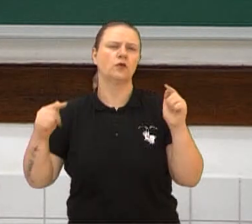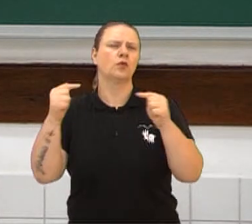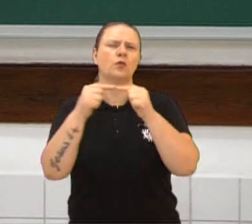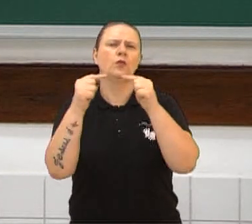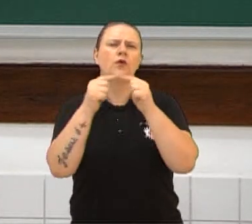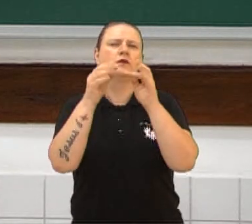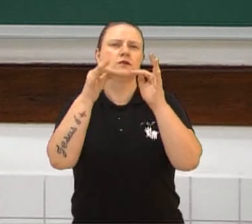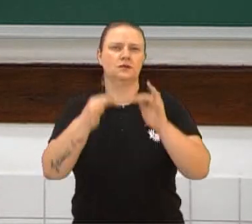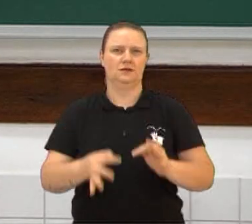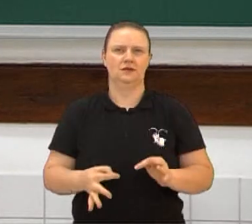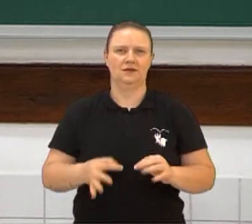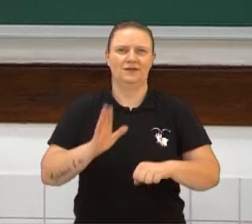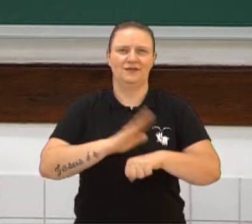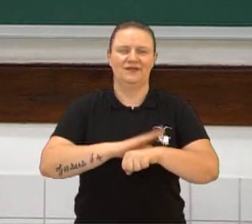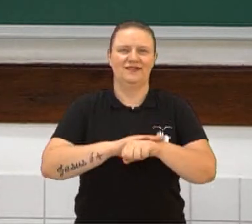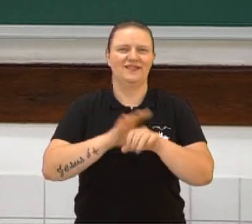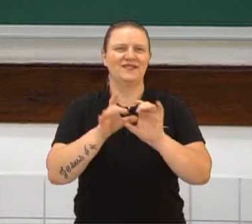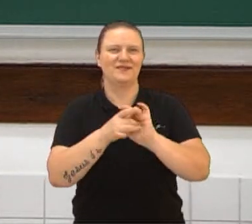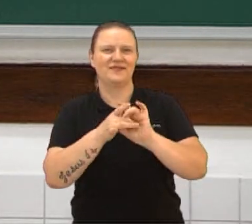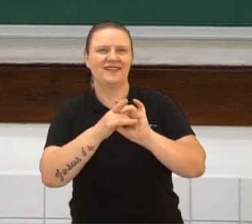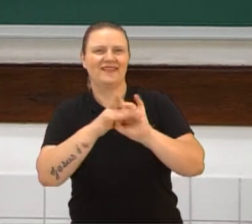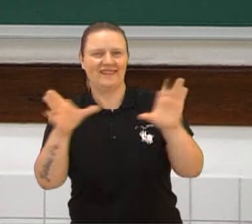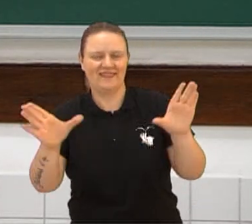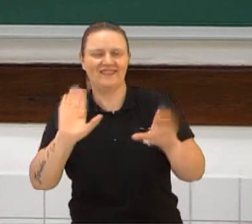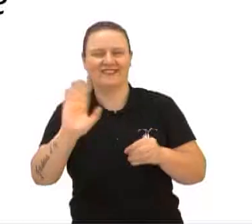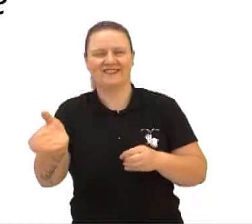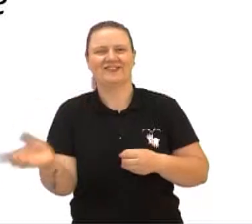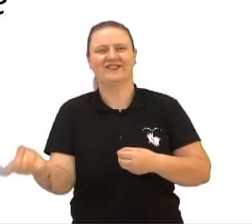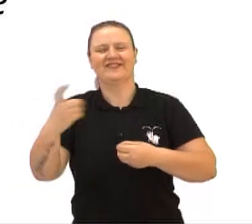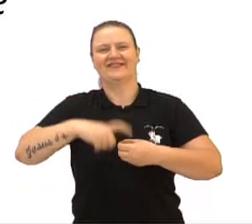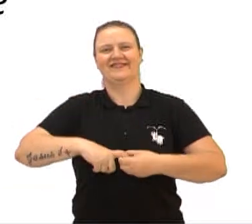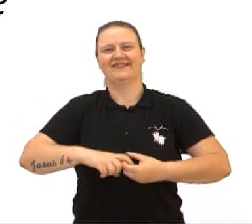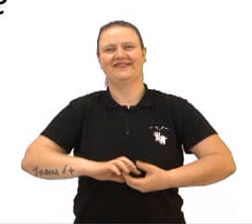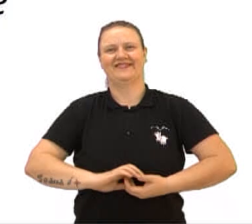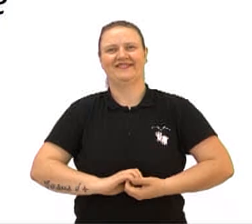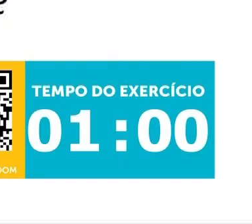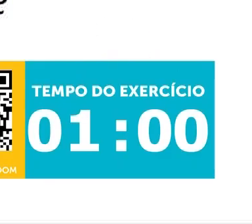as corretas. Vou dar uns minutinhos para vocês responderem e a gente já volta.